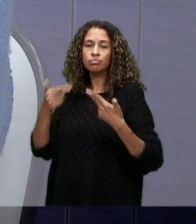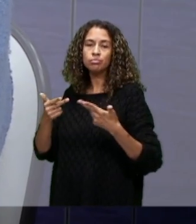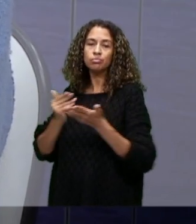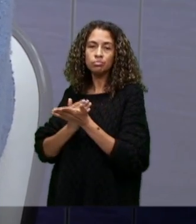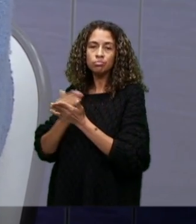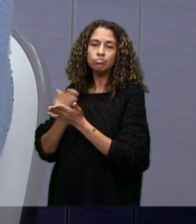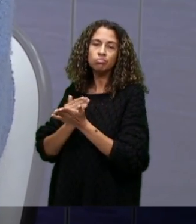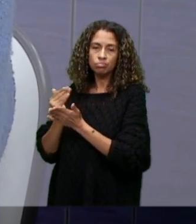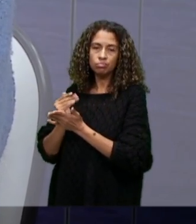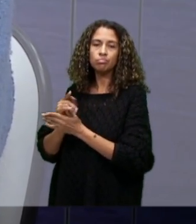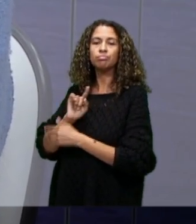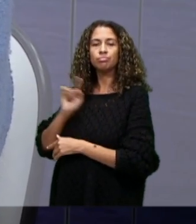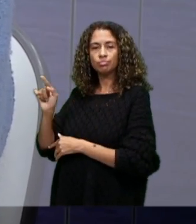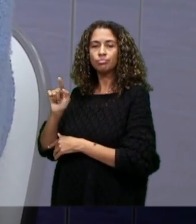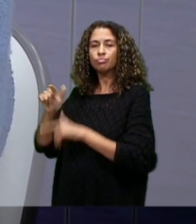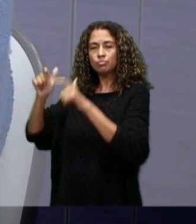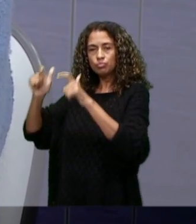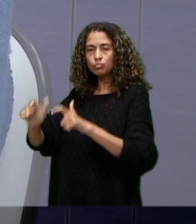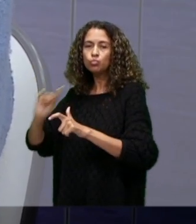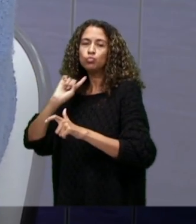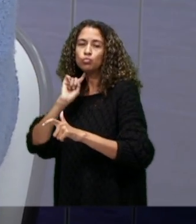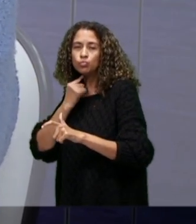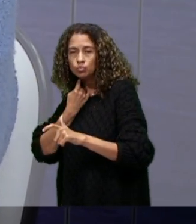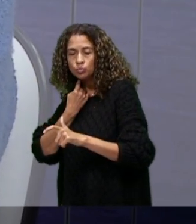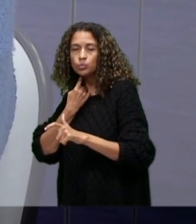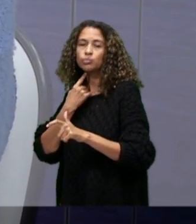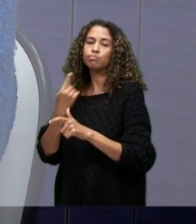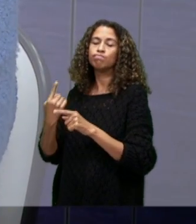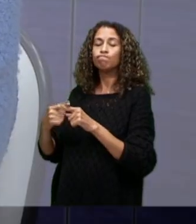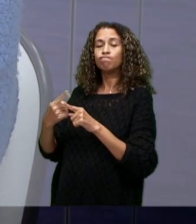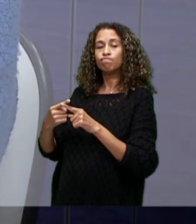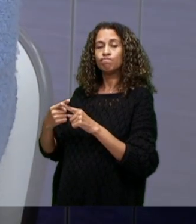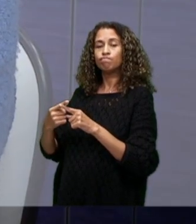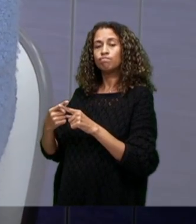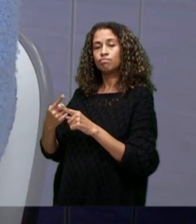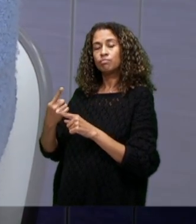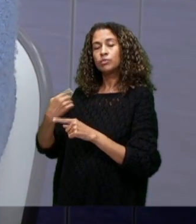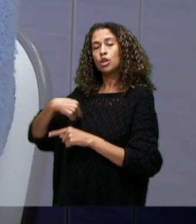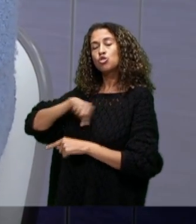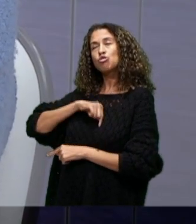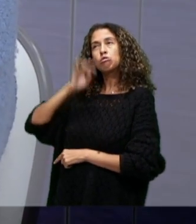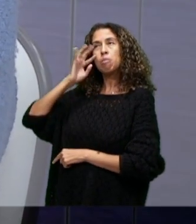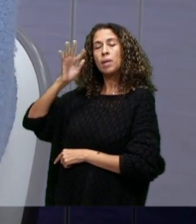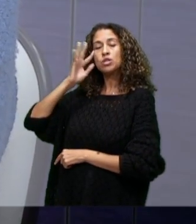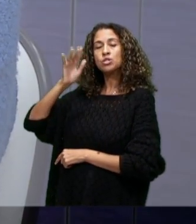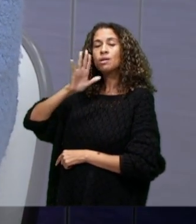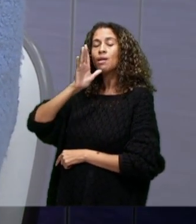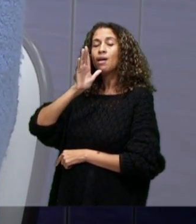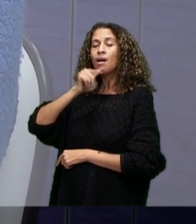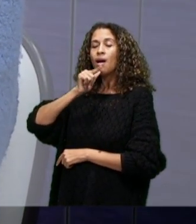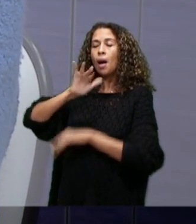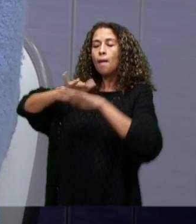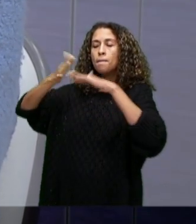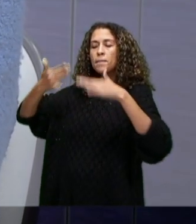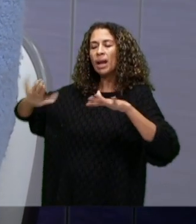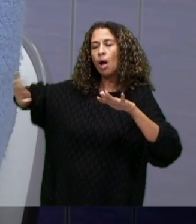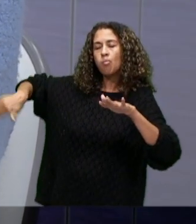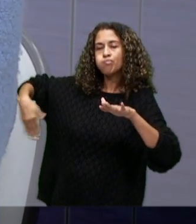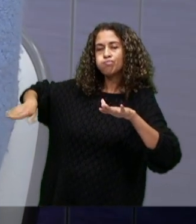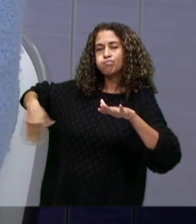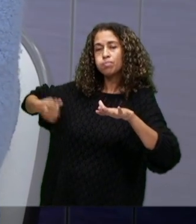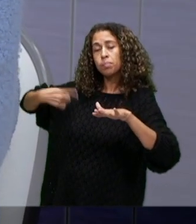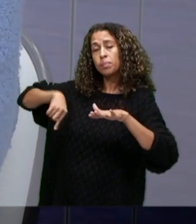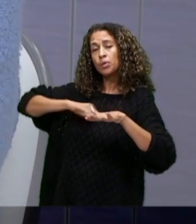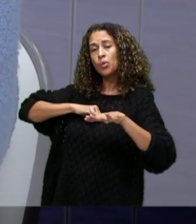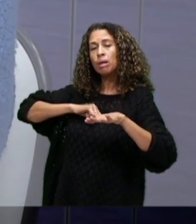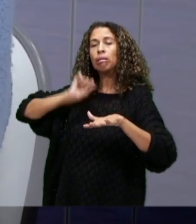essa visão de que são ambientes sujos. Por quê? Porque o nosso imaginário de praia, né, e que é construído socialmente para a gente,